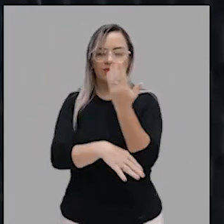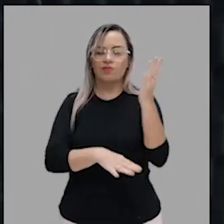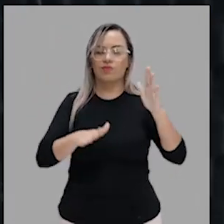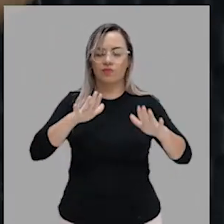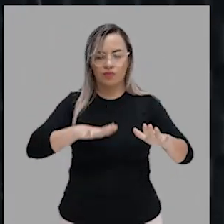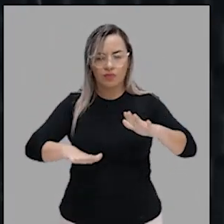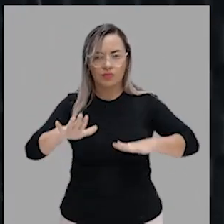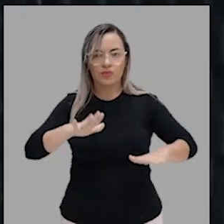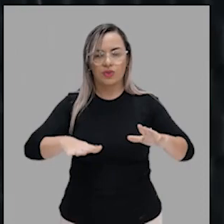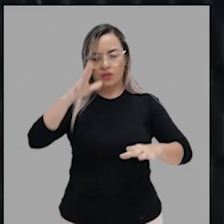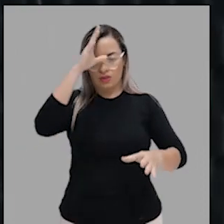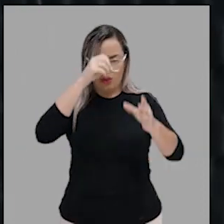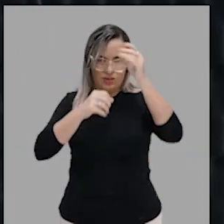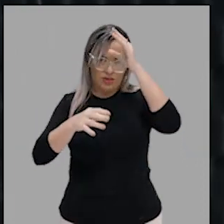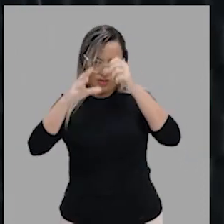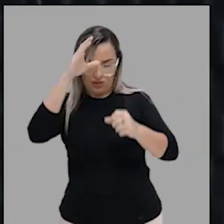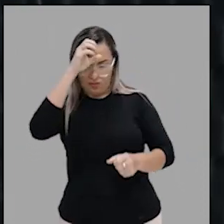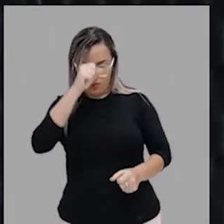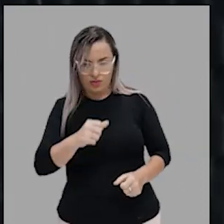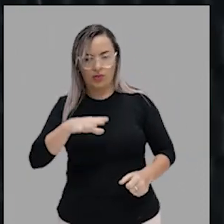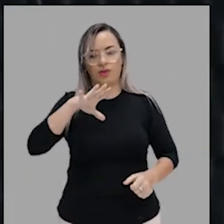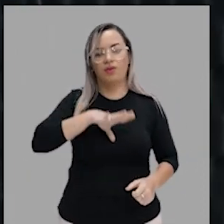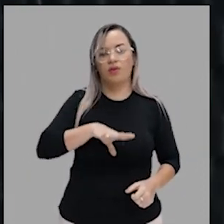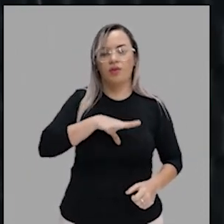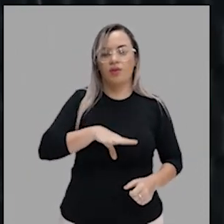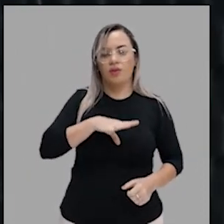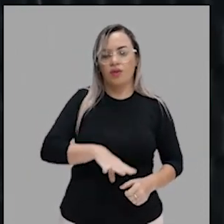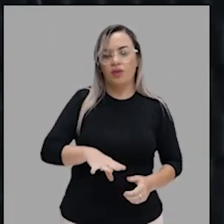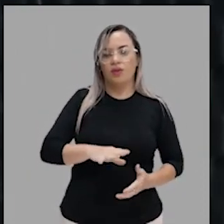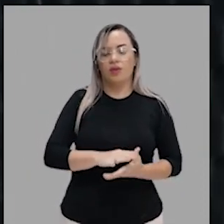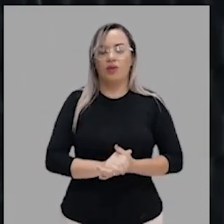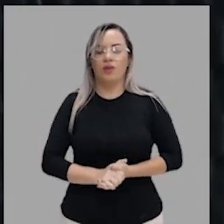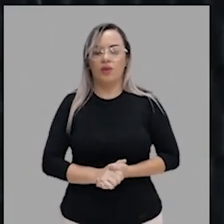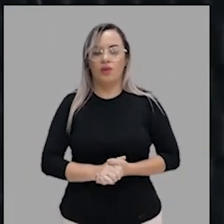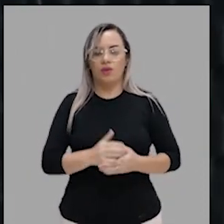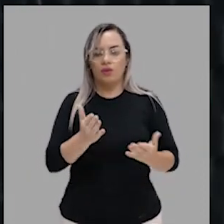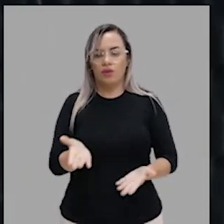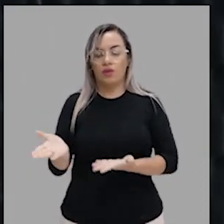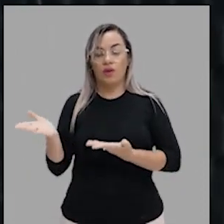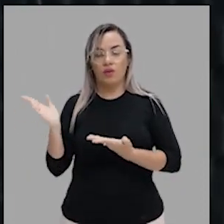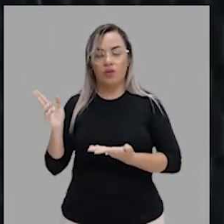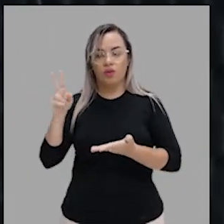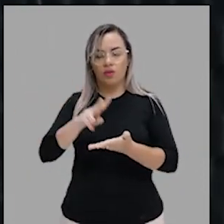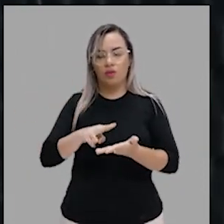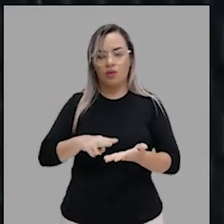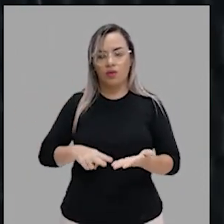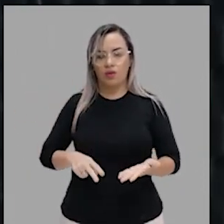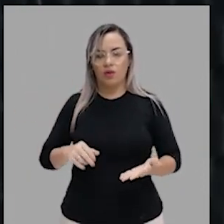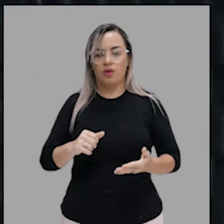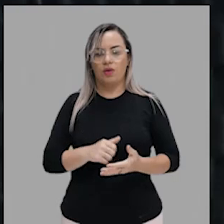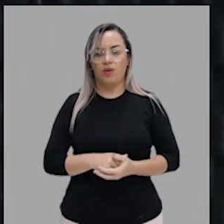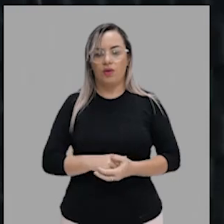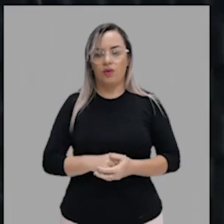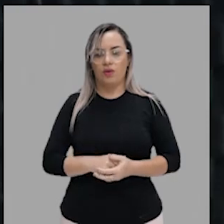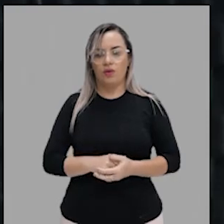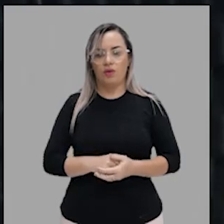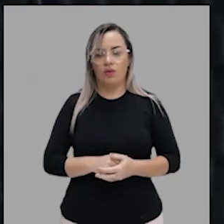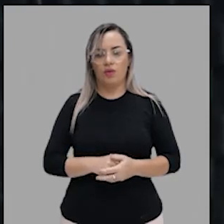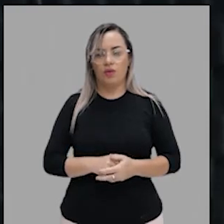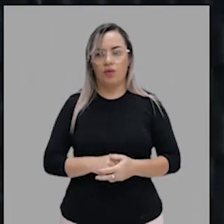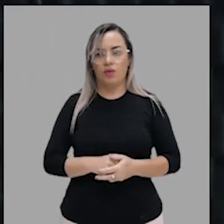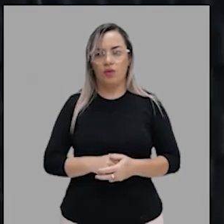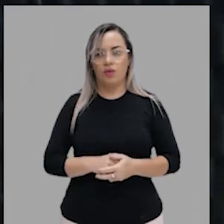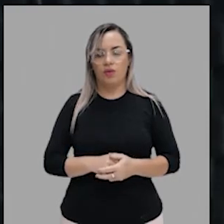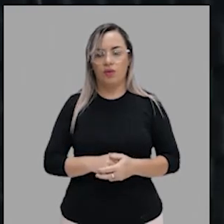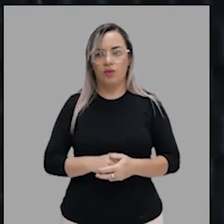no meio desse ambiente. A expressão no meio desse ambiente completa a ação verbal indicando um